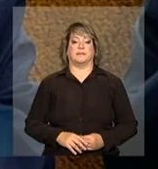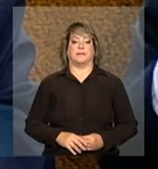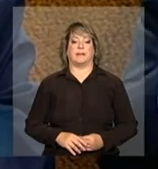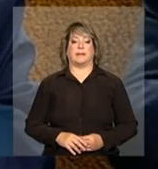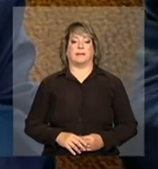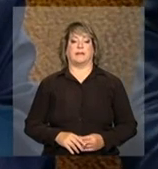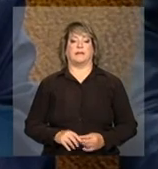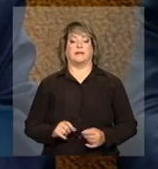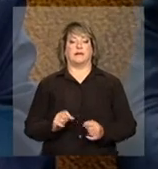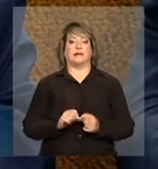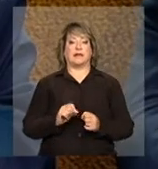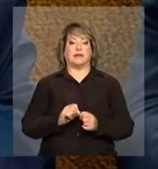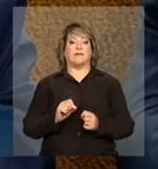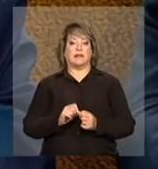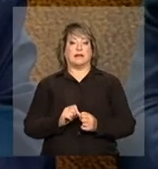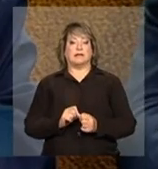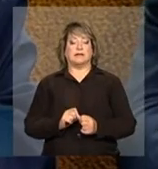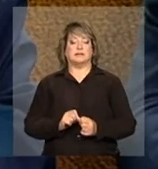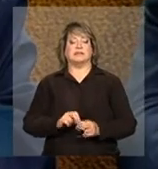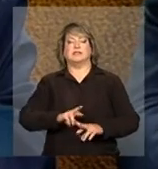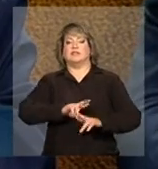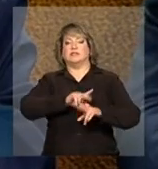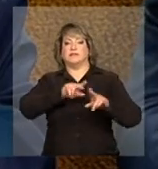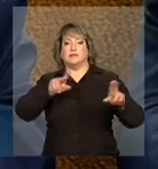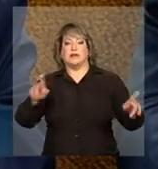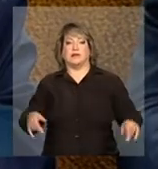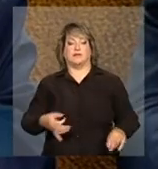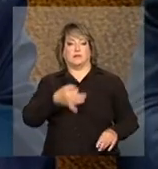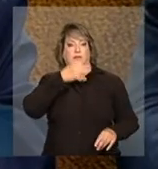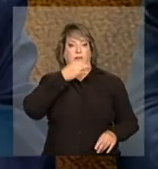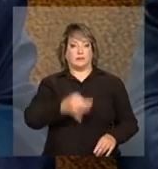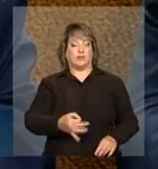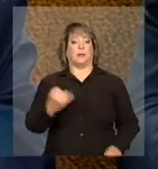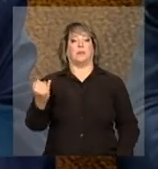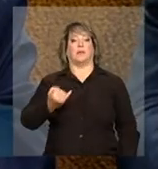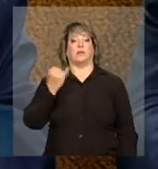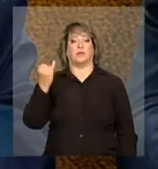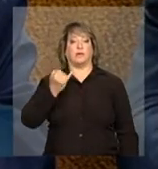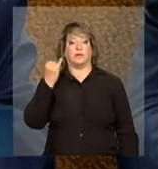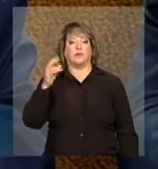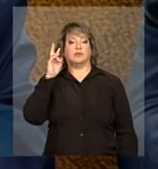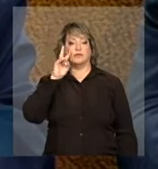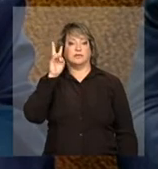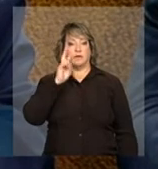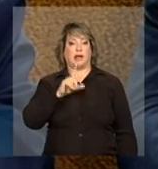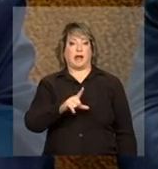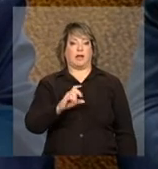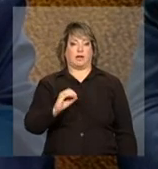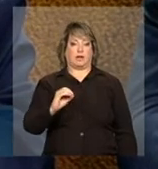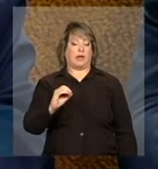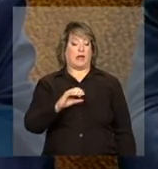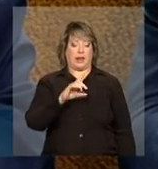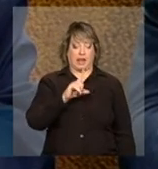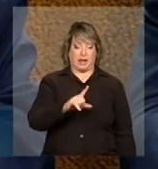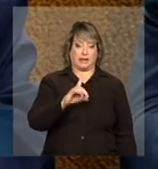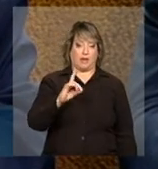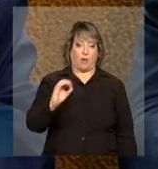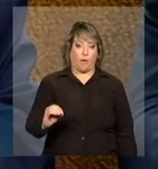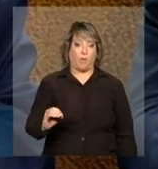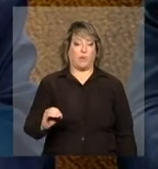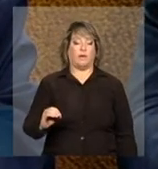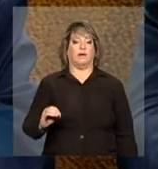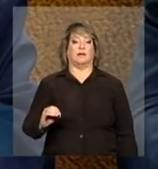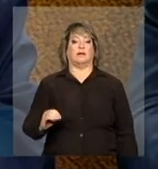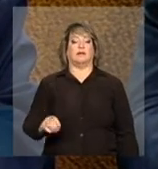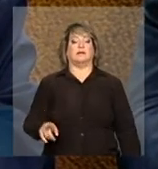geraram, né, diversas proposições importantes em relação à LDO, né, diversas